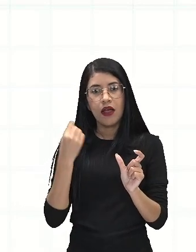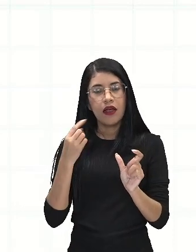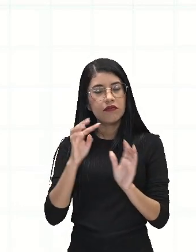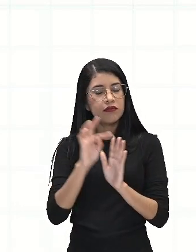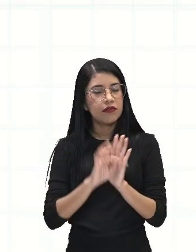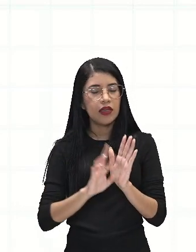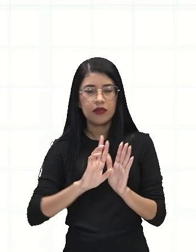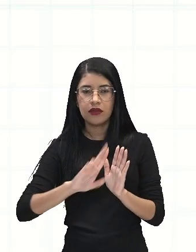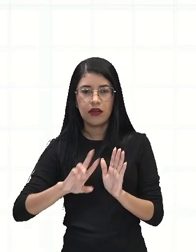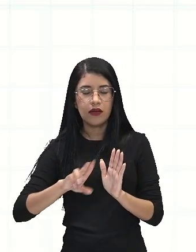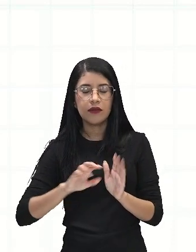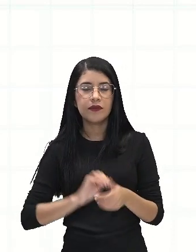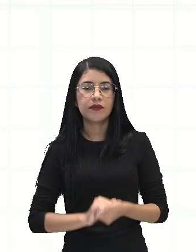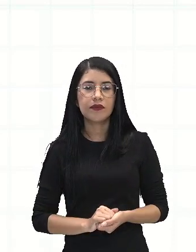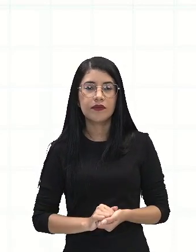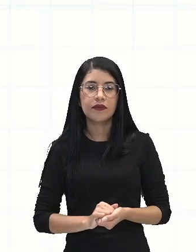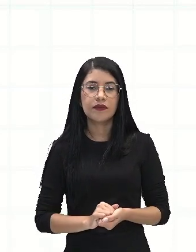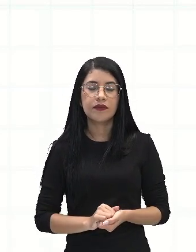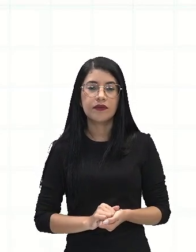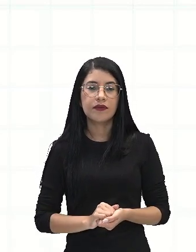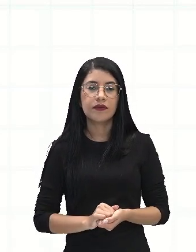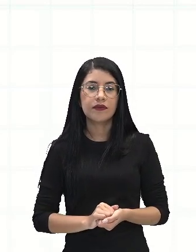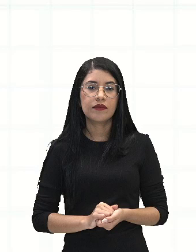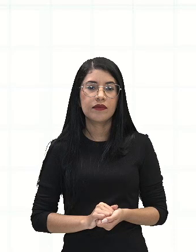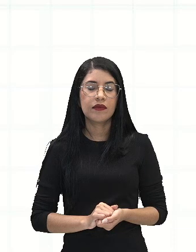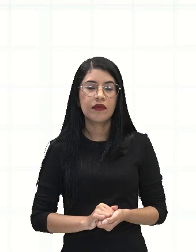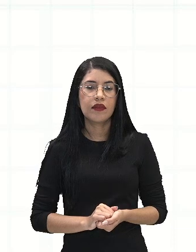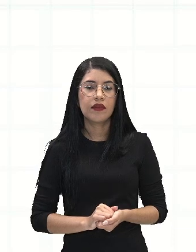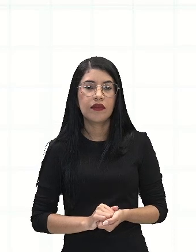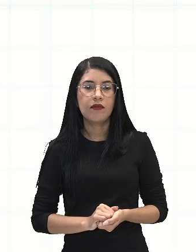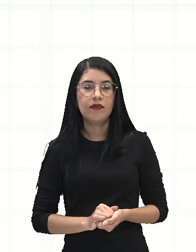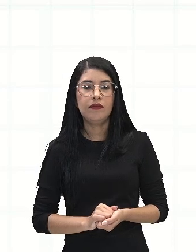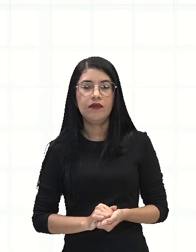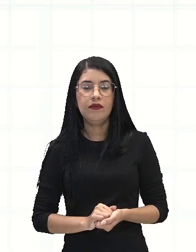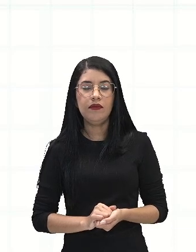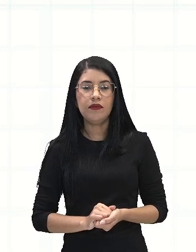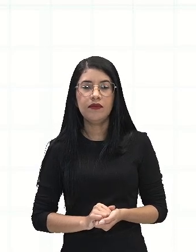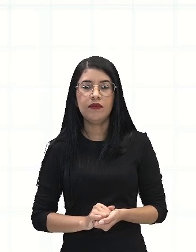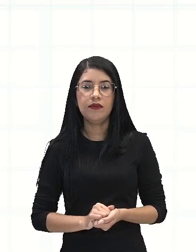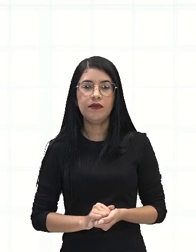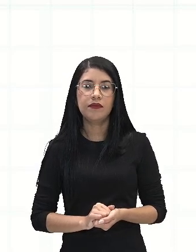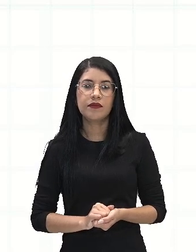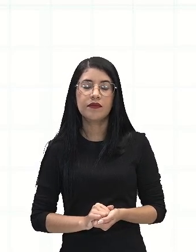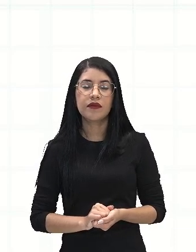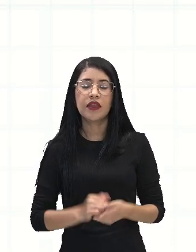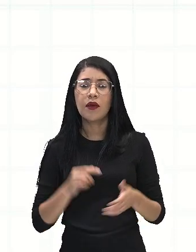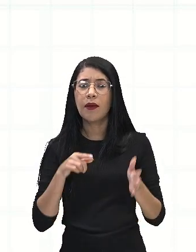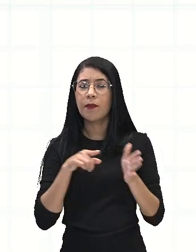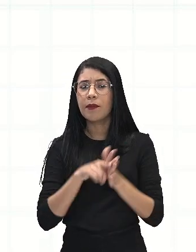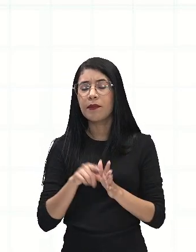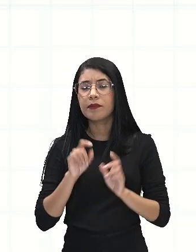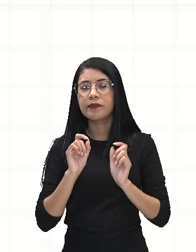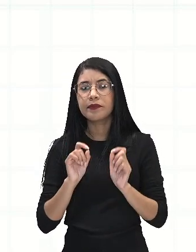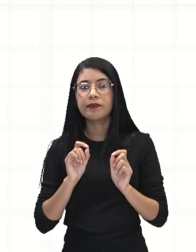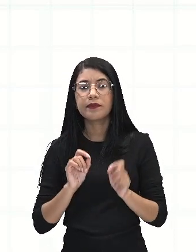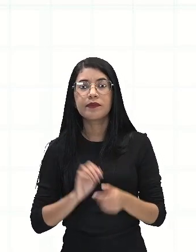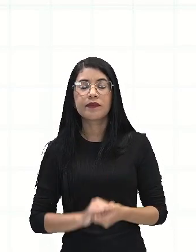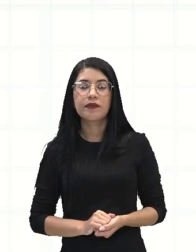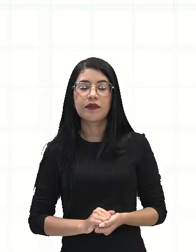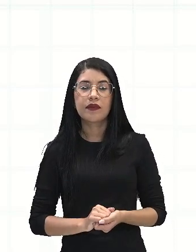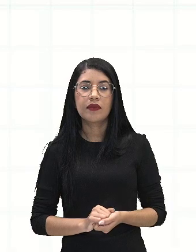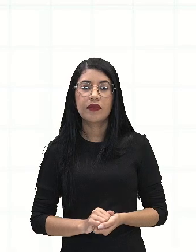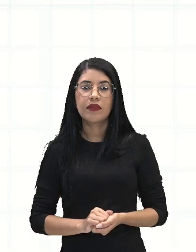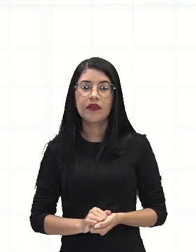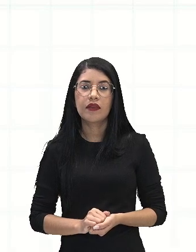texto, naquele enunciado que eu destaquei para vocês, certo? E aí faço o questionamento, trago este